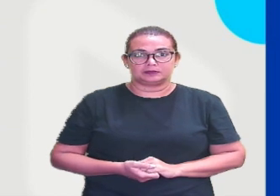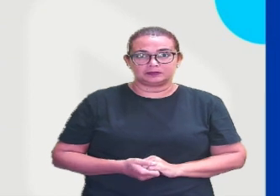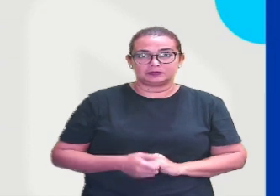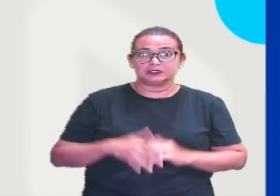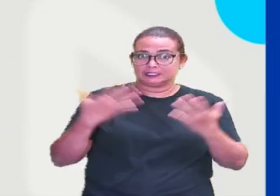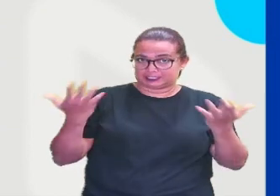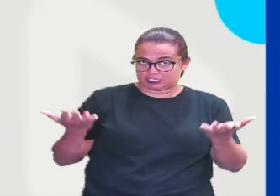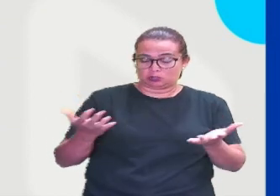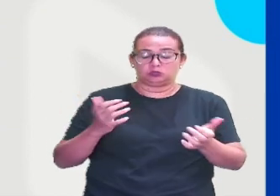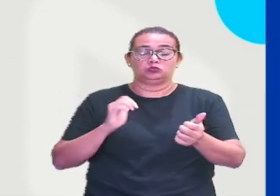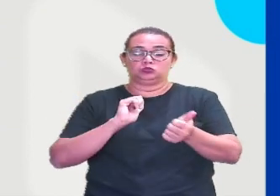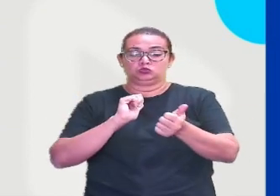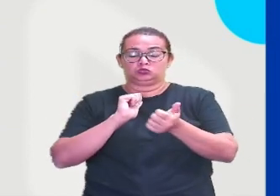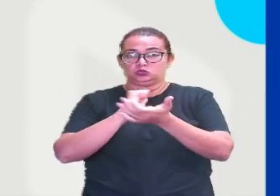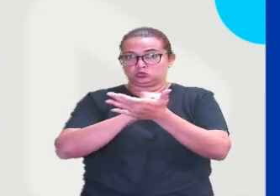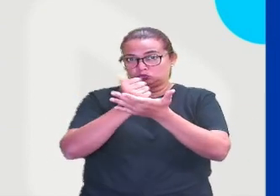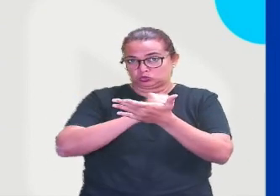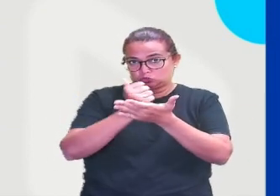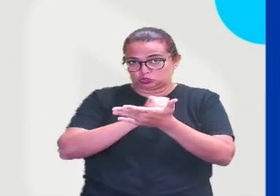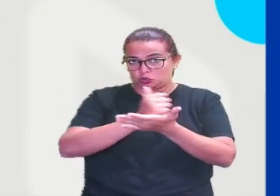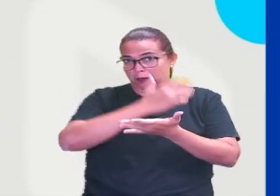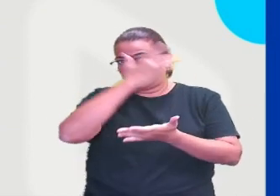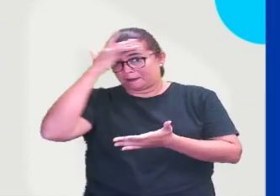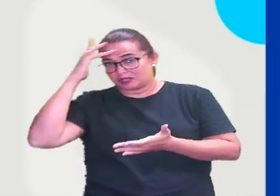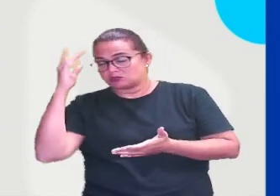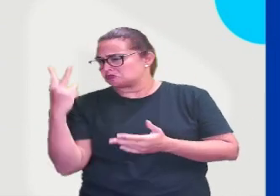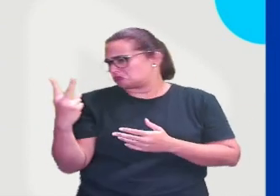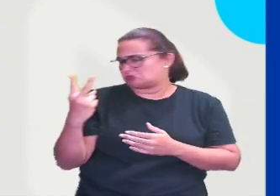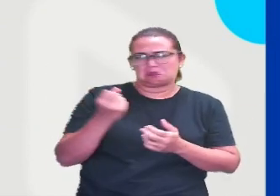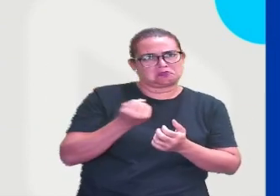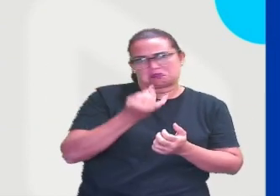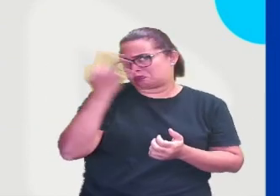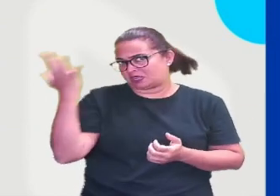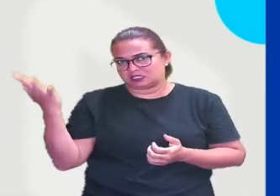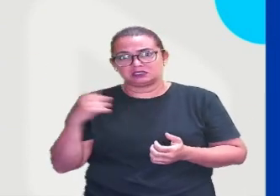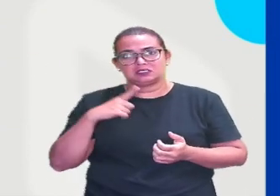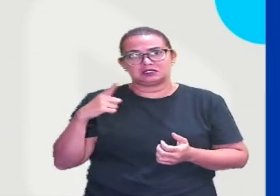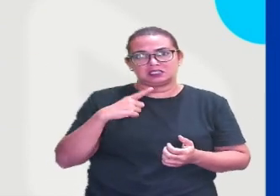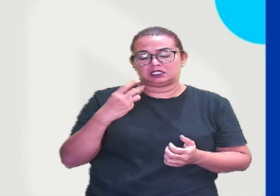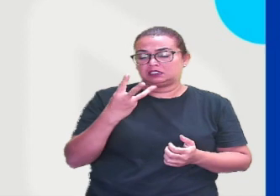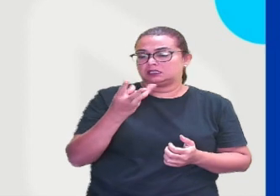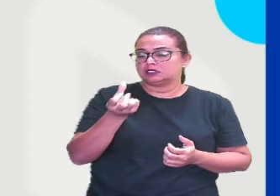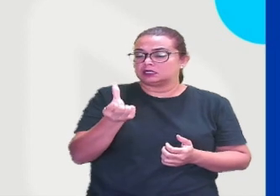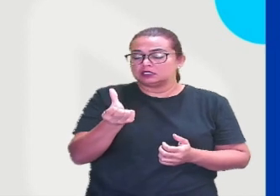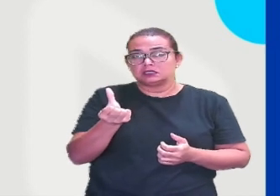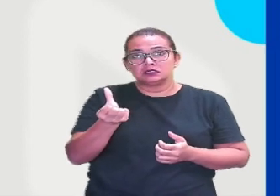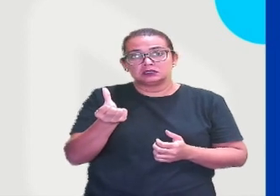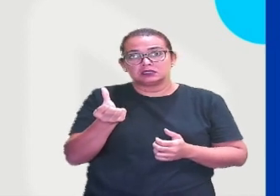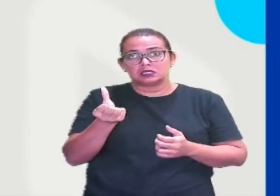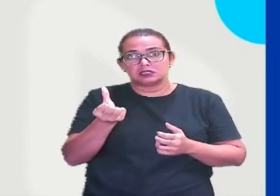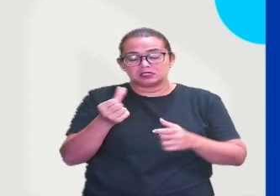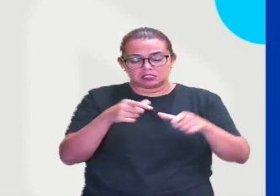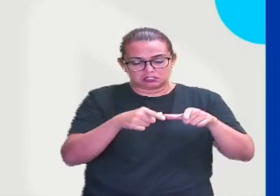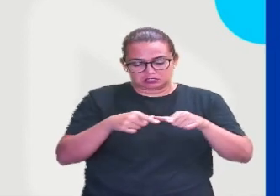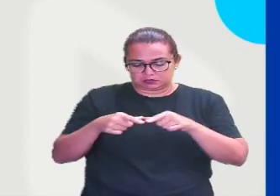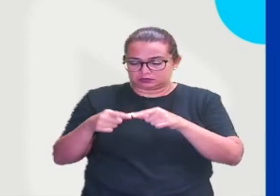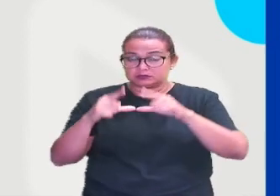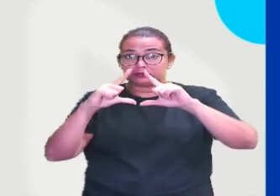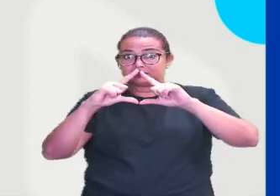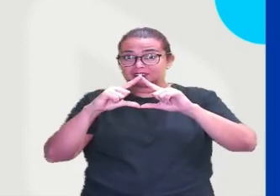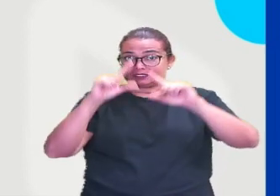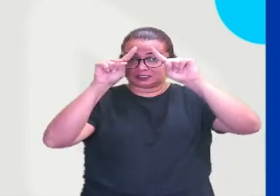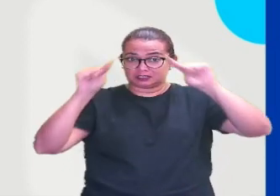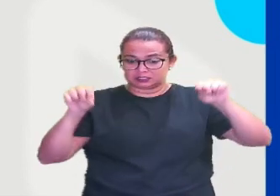um jogo, para duas ou mais pessoas, existem 36 peças triangulares e 60